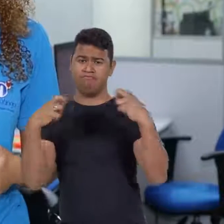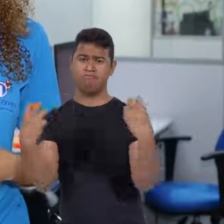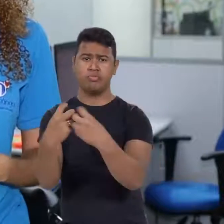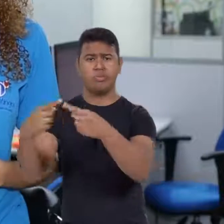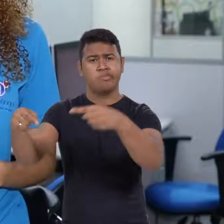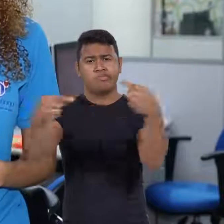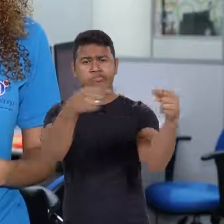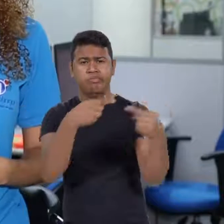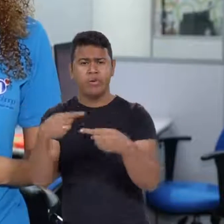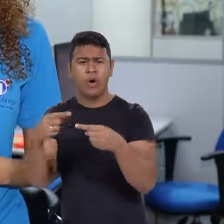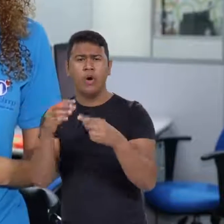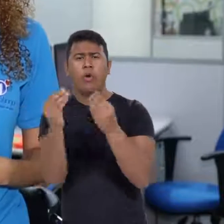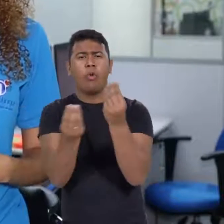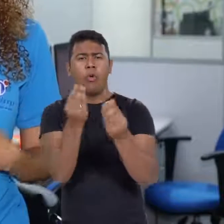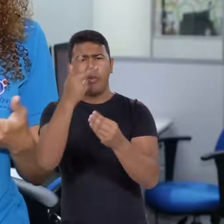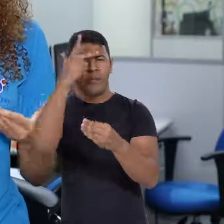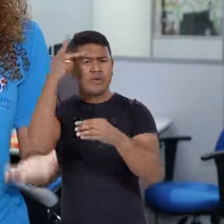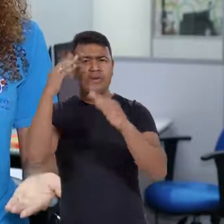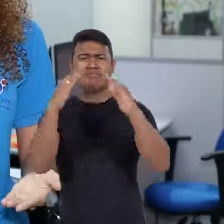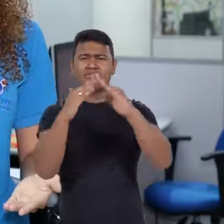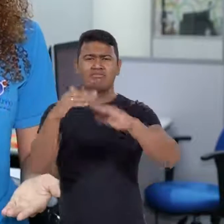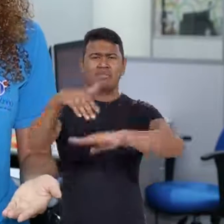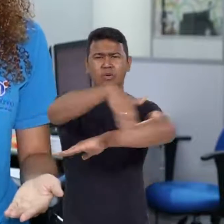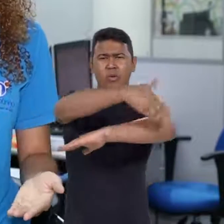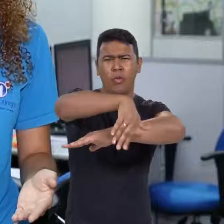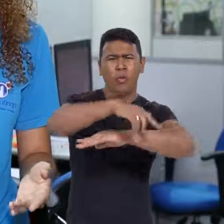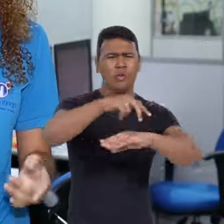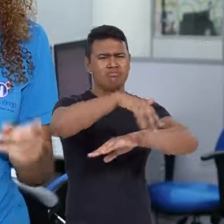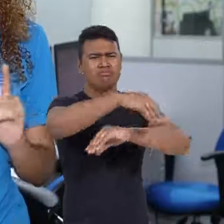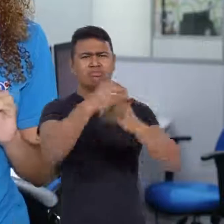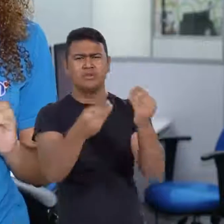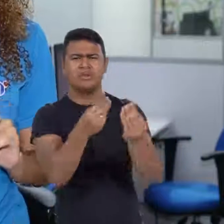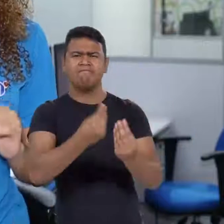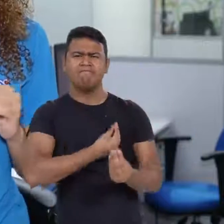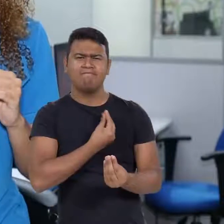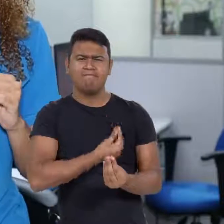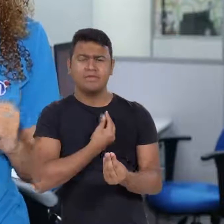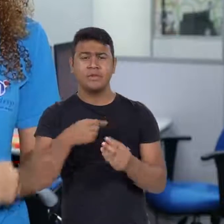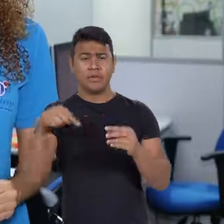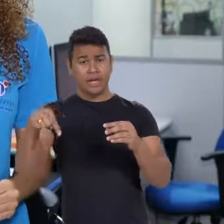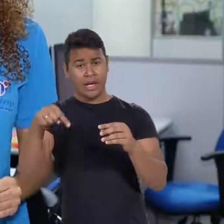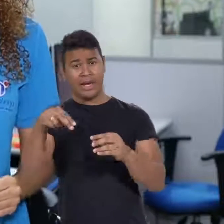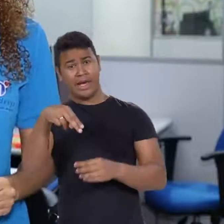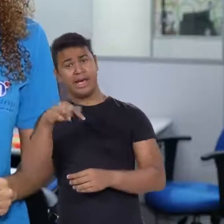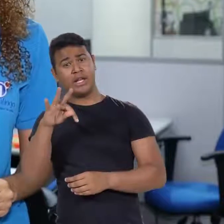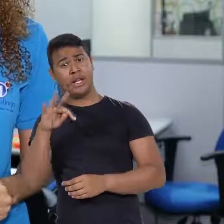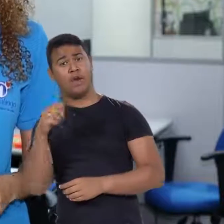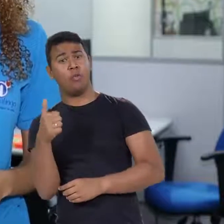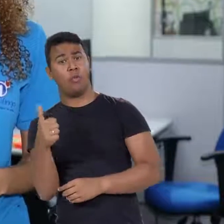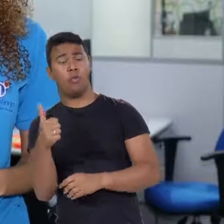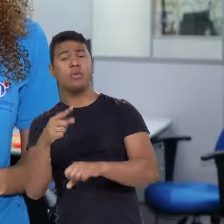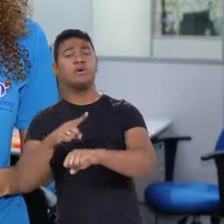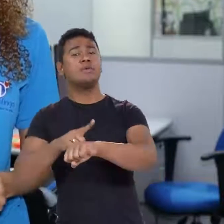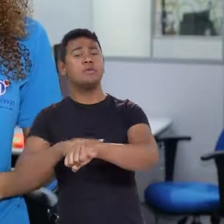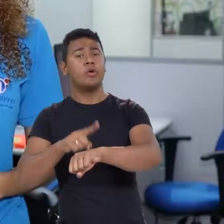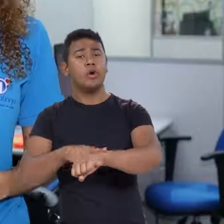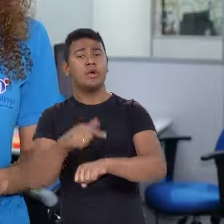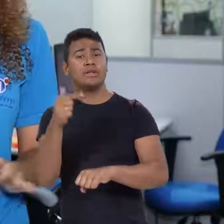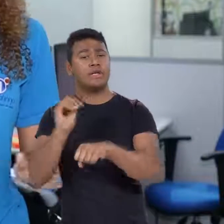em situação de rua. O encontro vai ser aqui no Campus Sede, no Núcleo Temático 1, no dia 14, a partir das 7